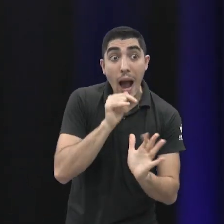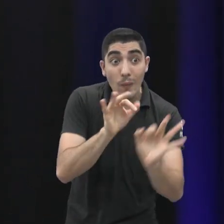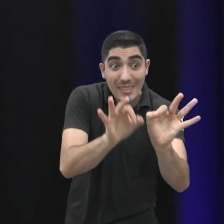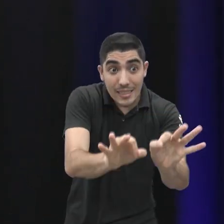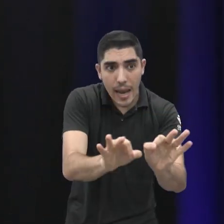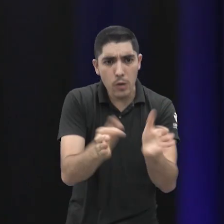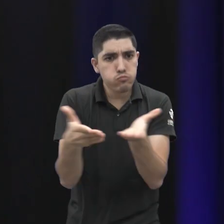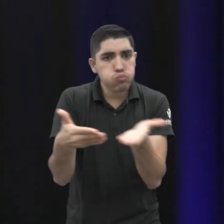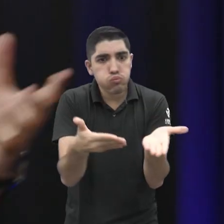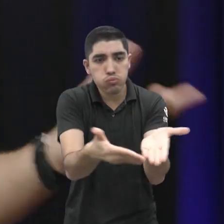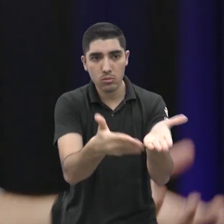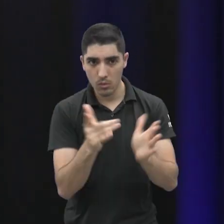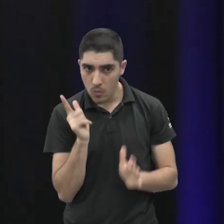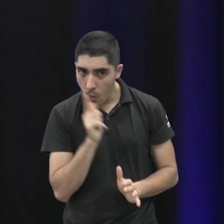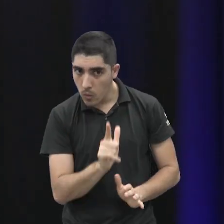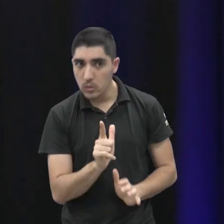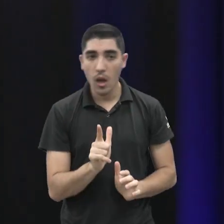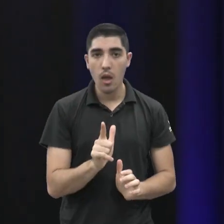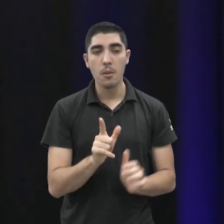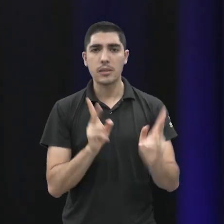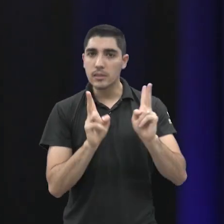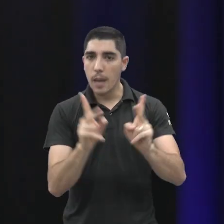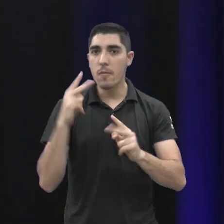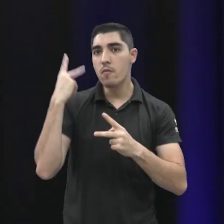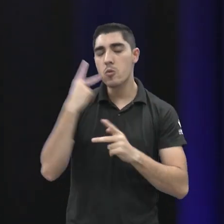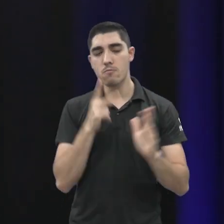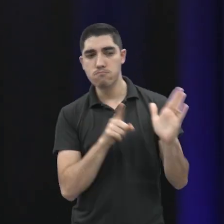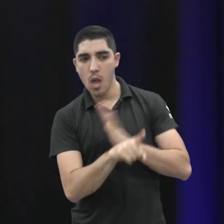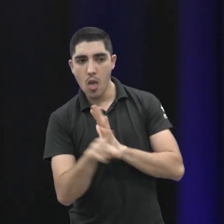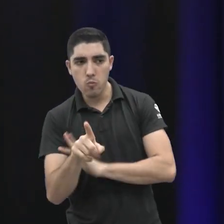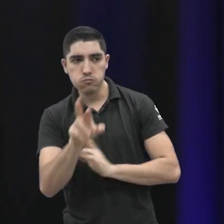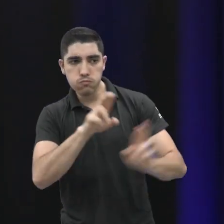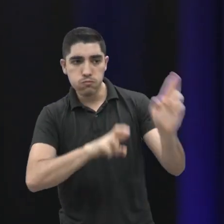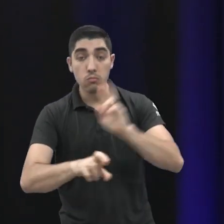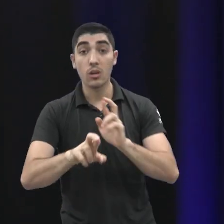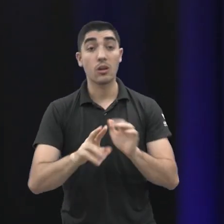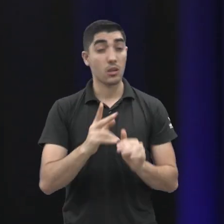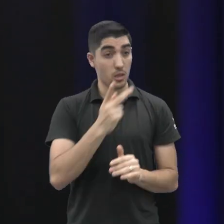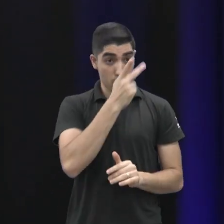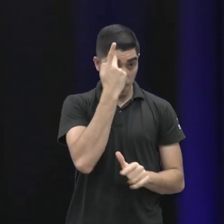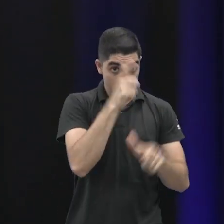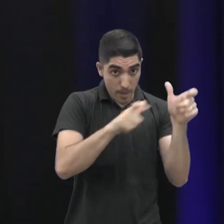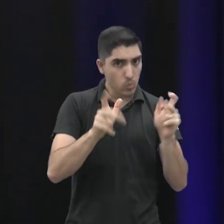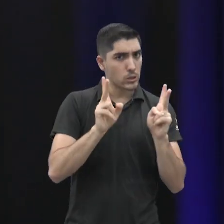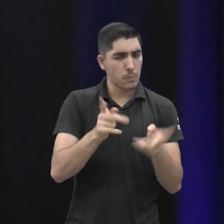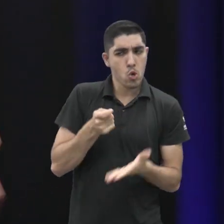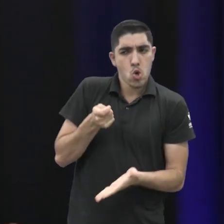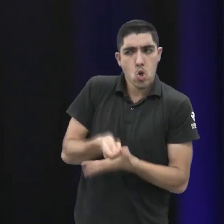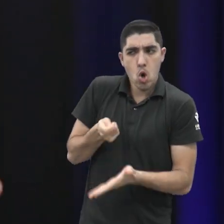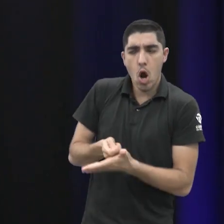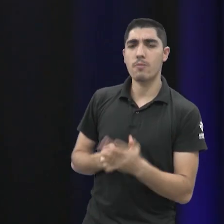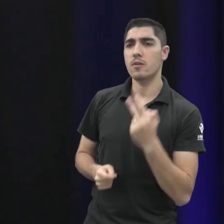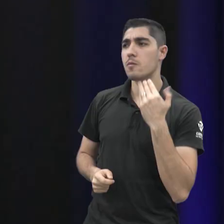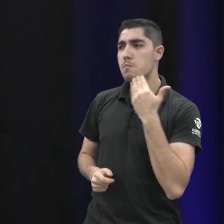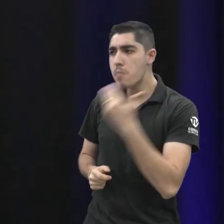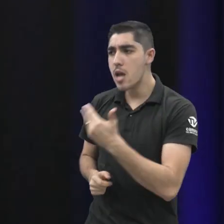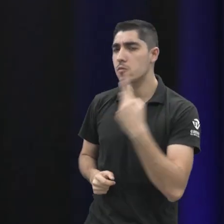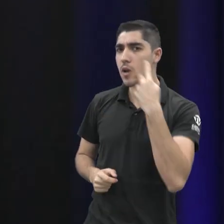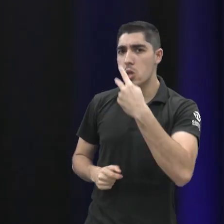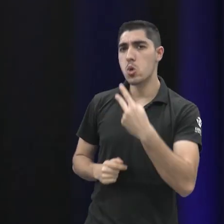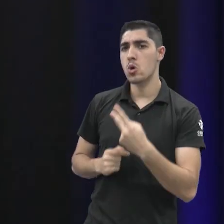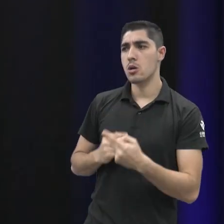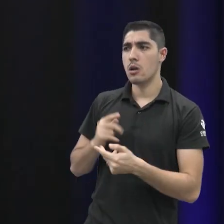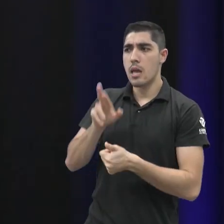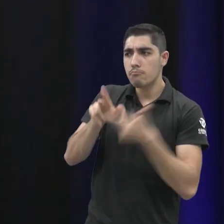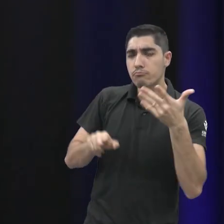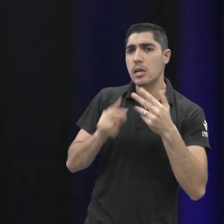fato, né, para a população, que é um bem fundamental. Então, há muitas cobranças na Câmara em relação a isso, para que esse serviço seja executado da